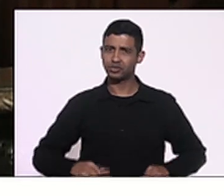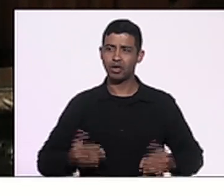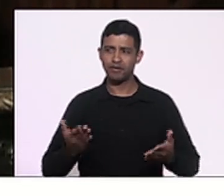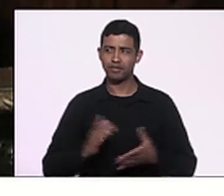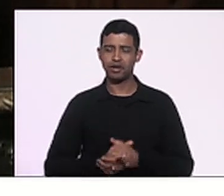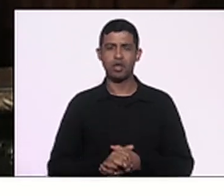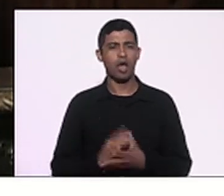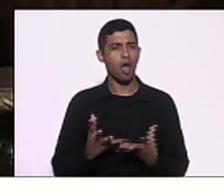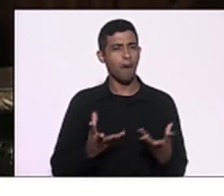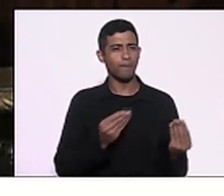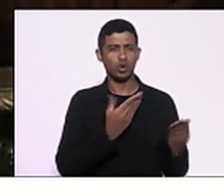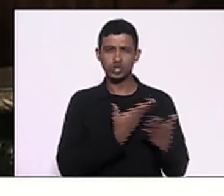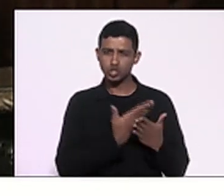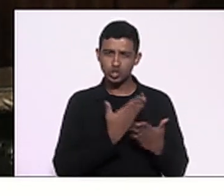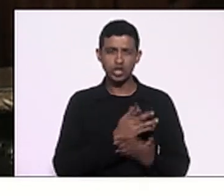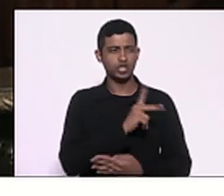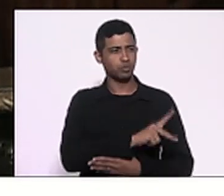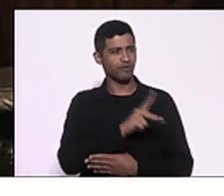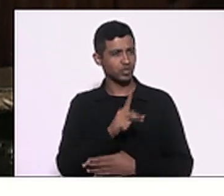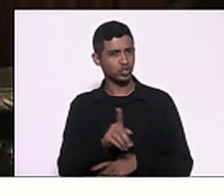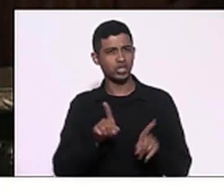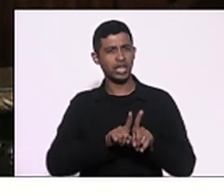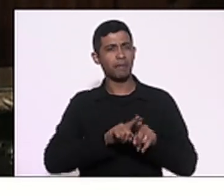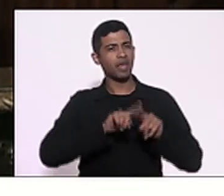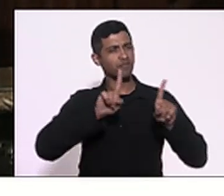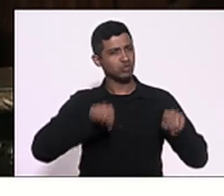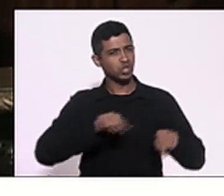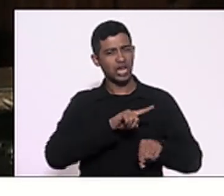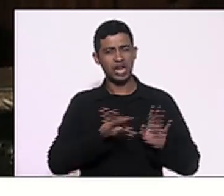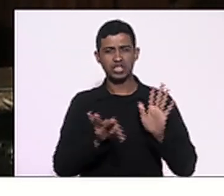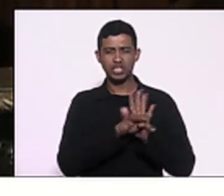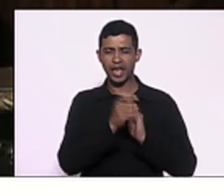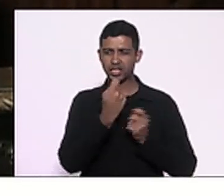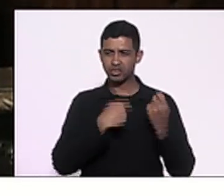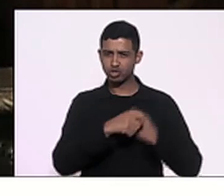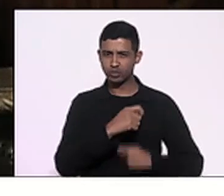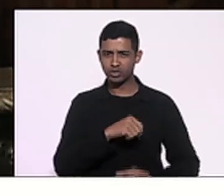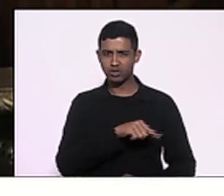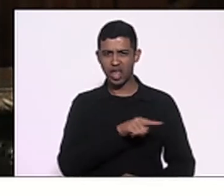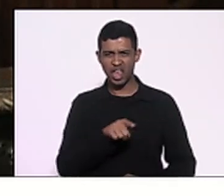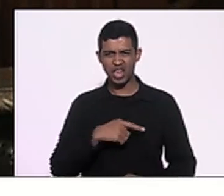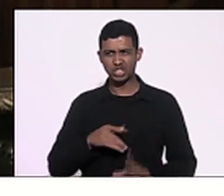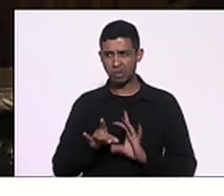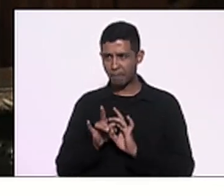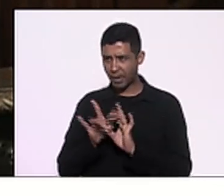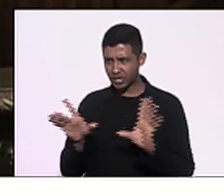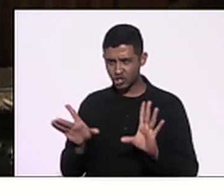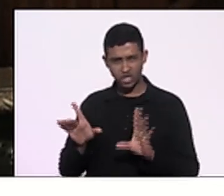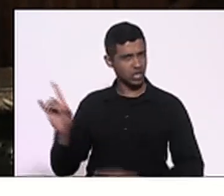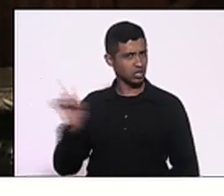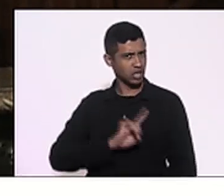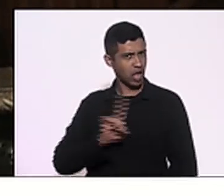do Pampa, que é outro que sequer conhecia o Cefet, nunca tinha posto os pés no Cefet, chega como